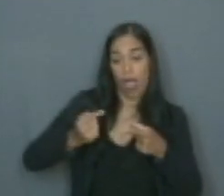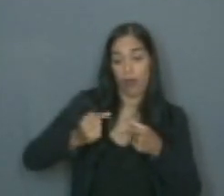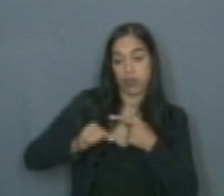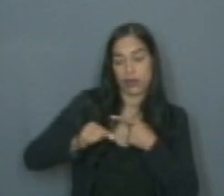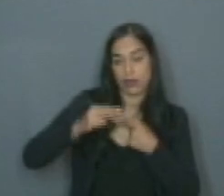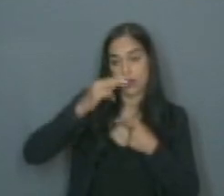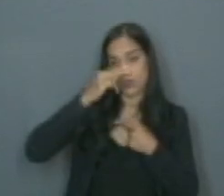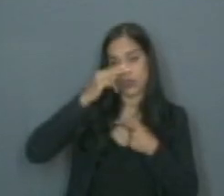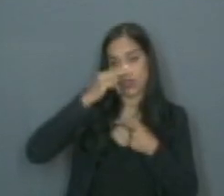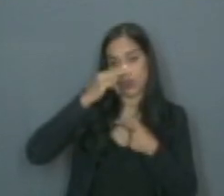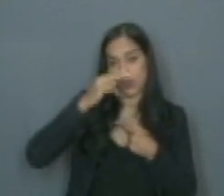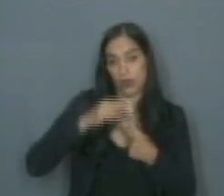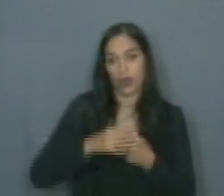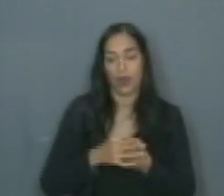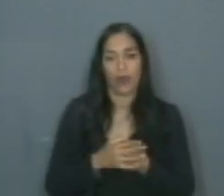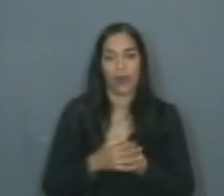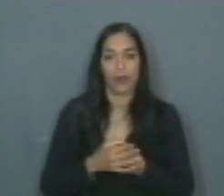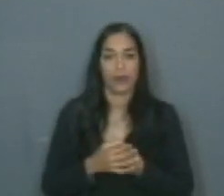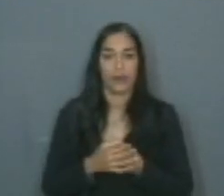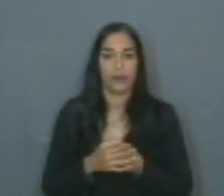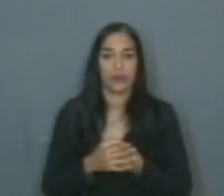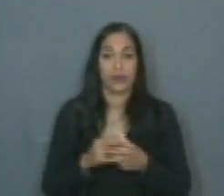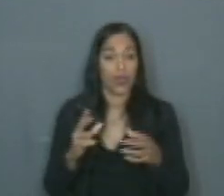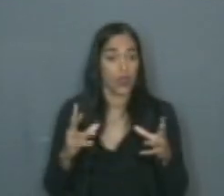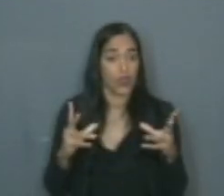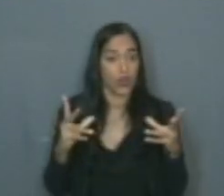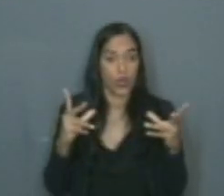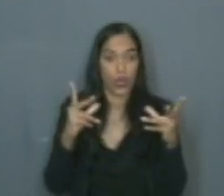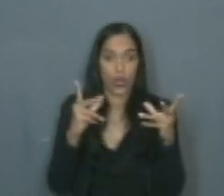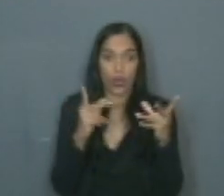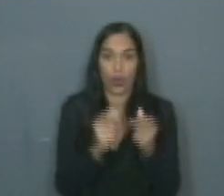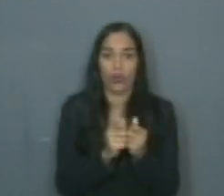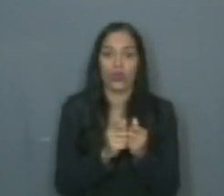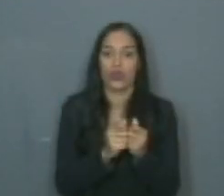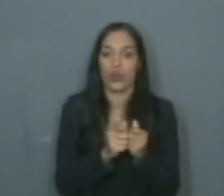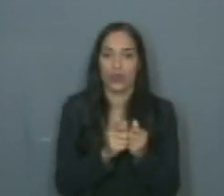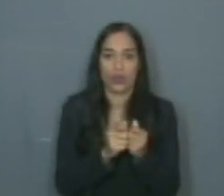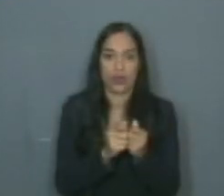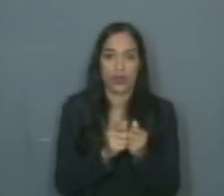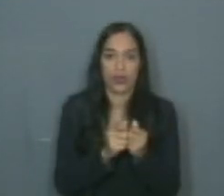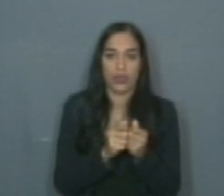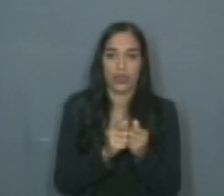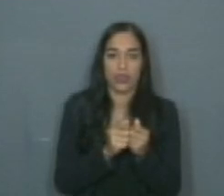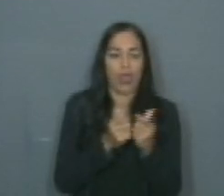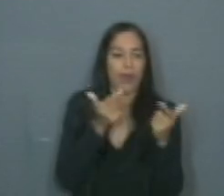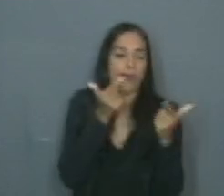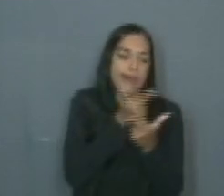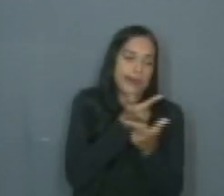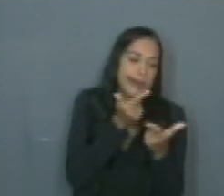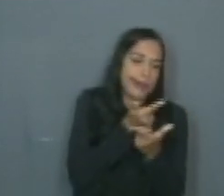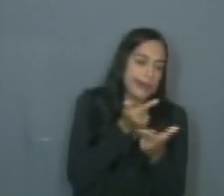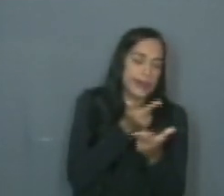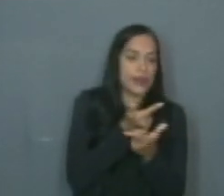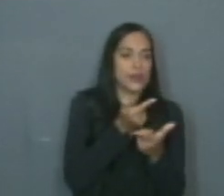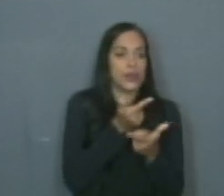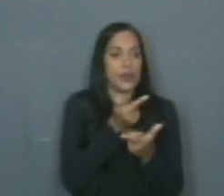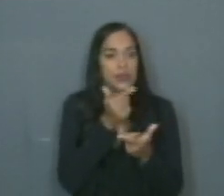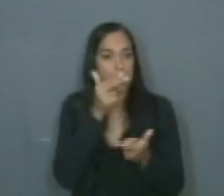Anticristão, porque tudo ali, ou grande parte do seu conteúdo era ridicularizando de